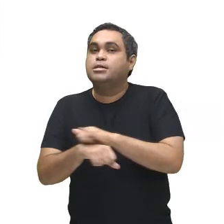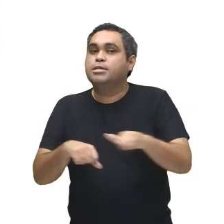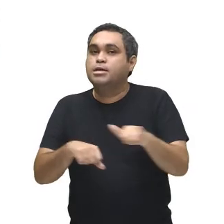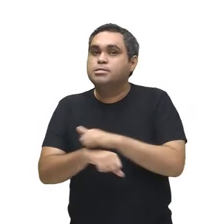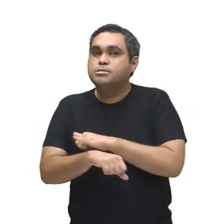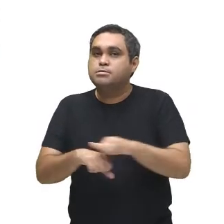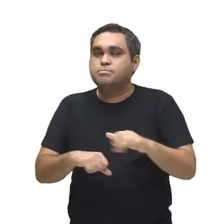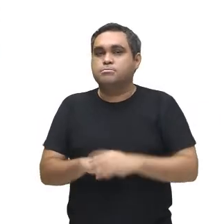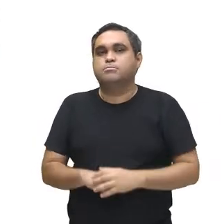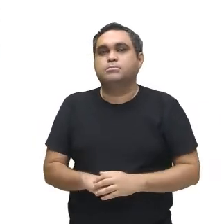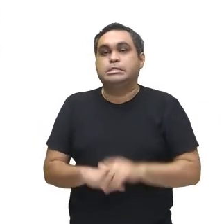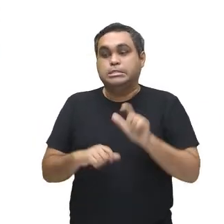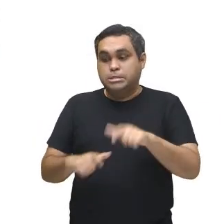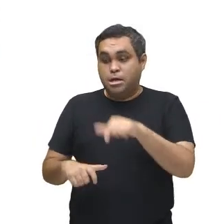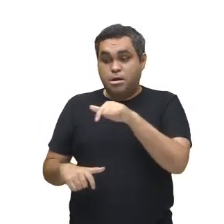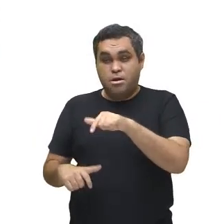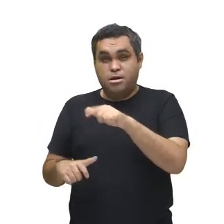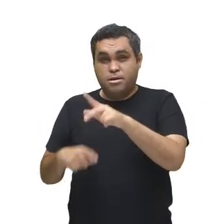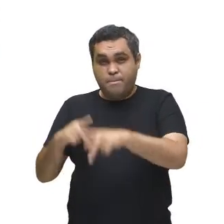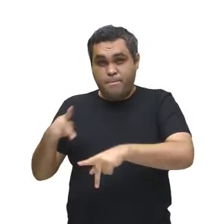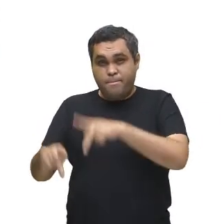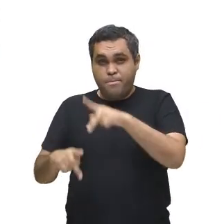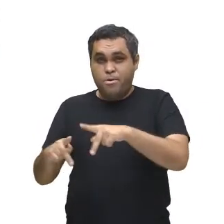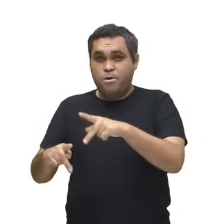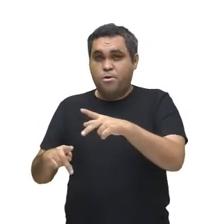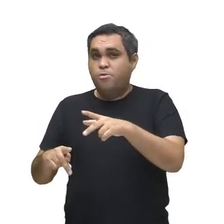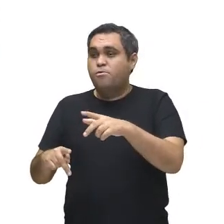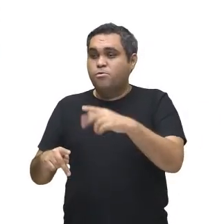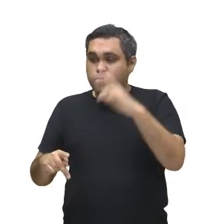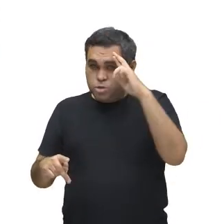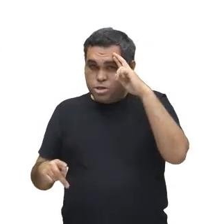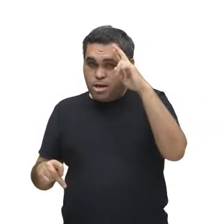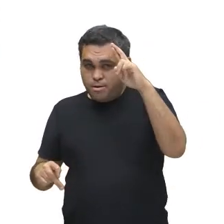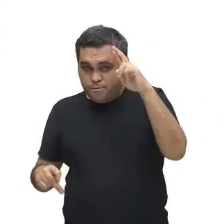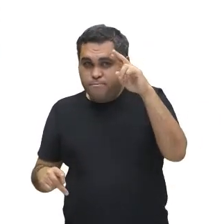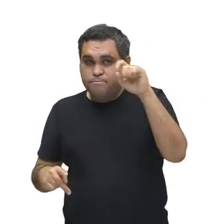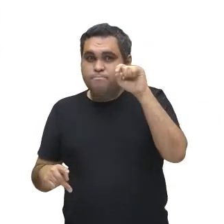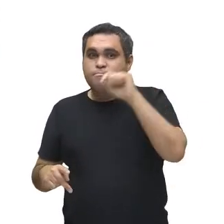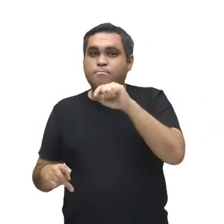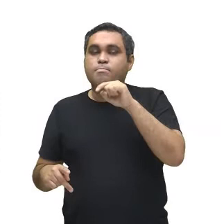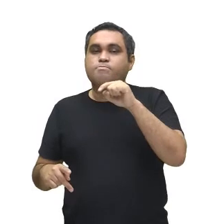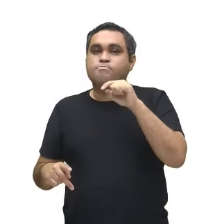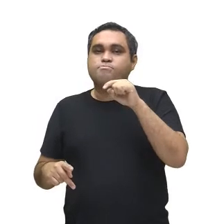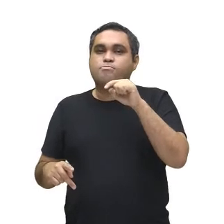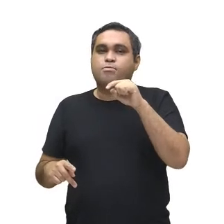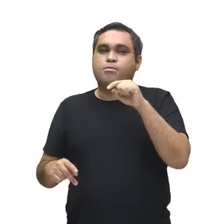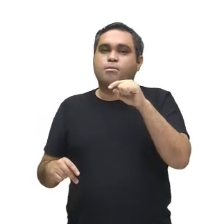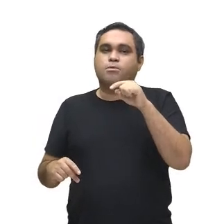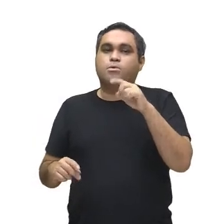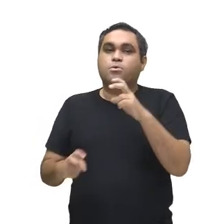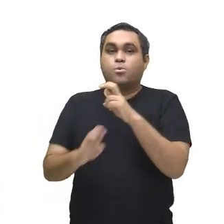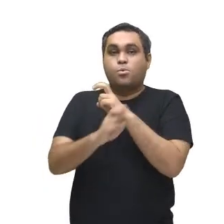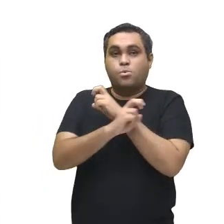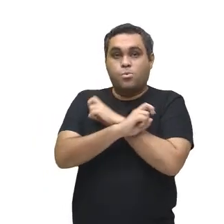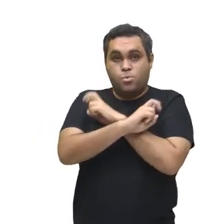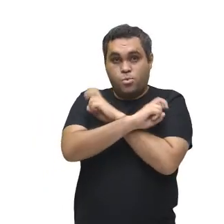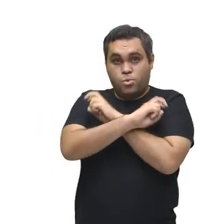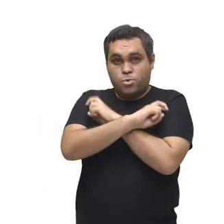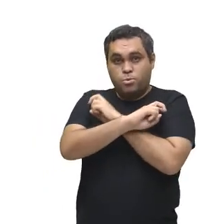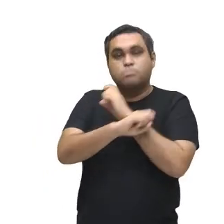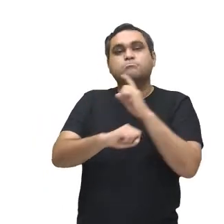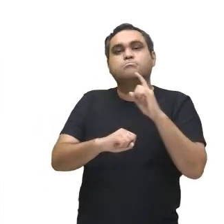herdeiro desse grande Império Austro-Húngaro foi fazer uma visita àquele país e lá foi baleado e